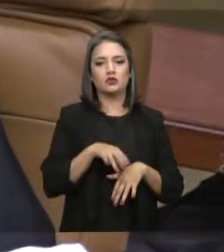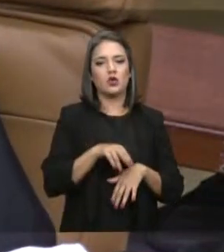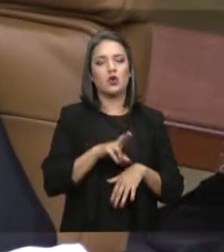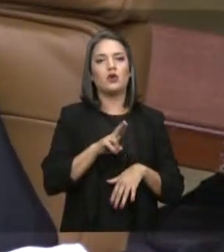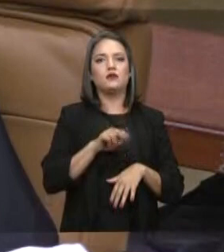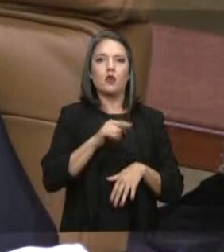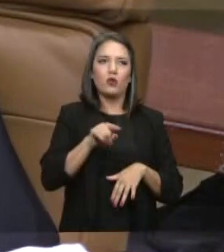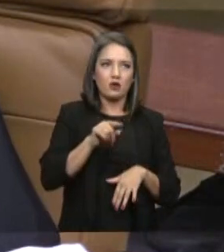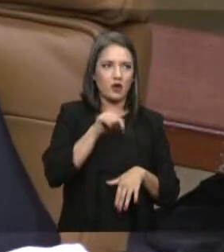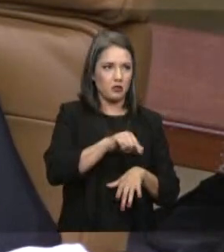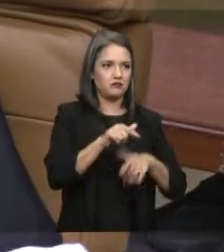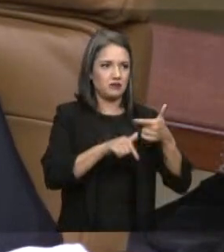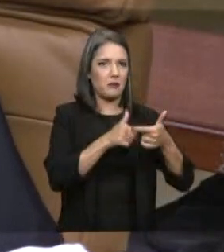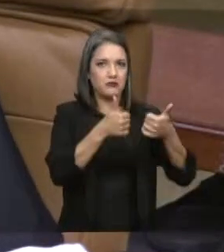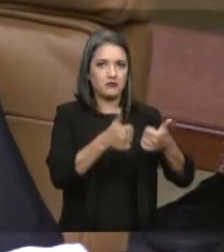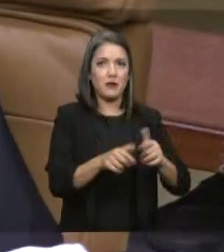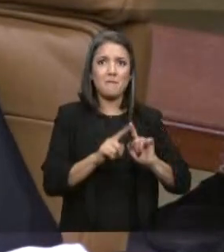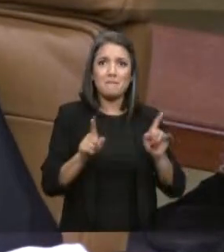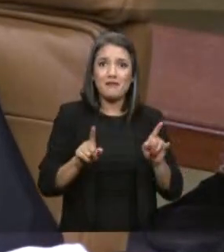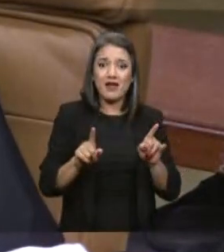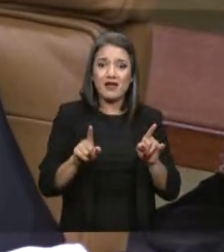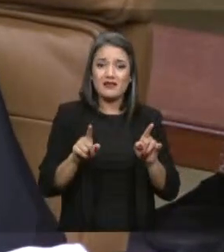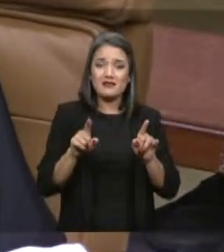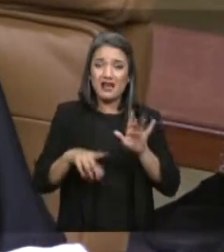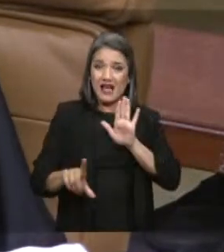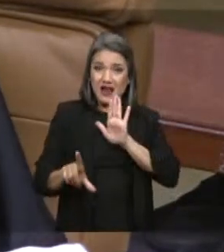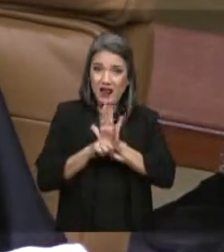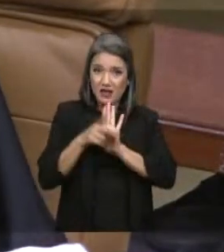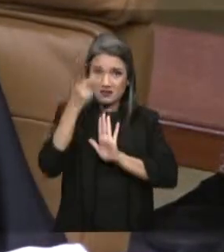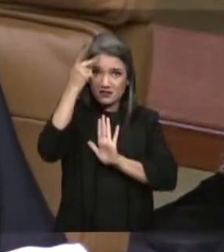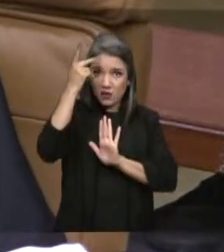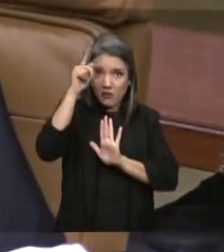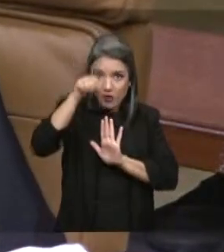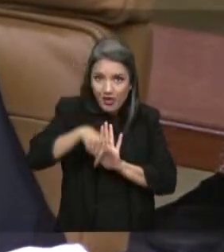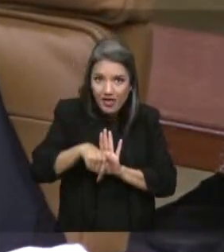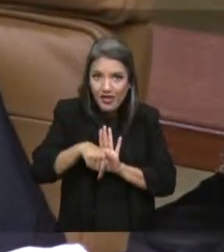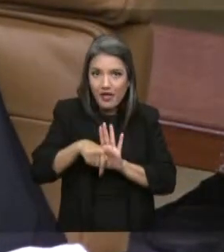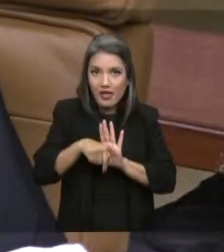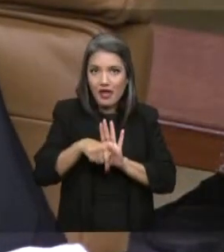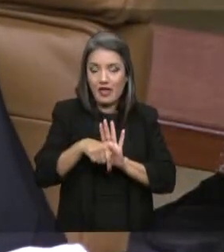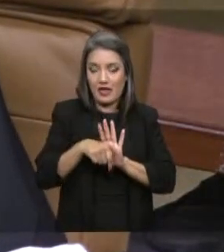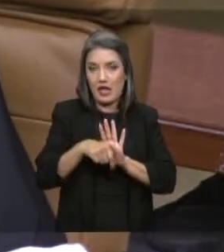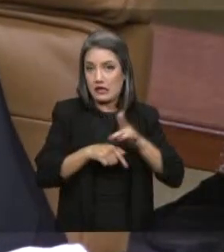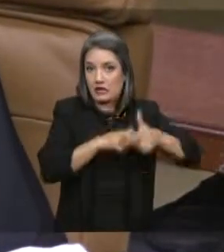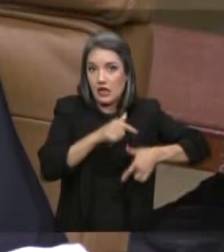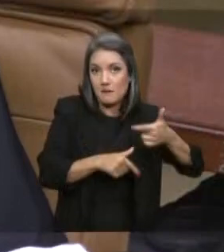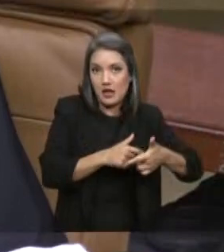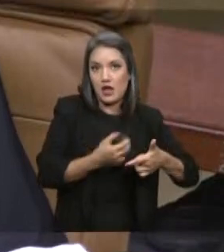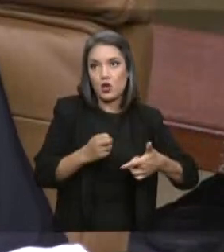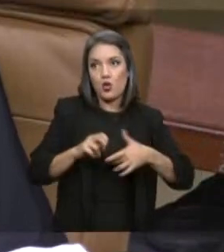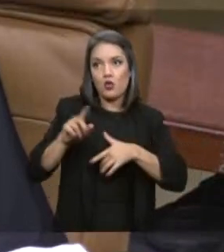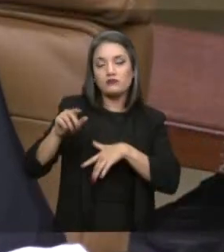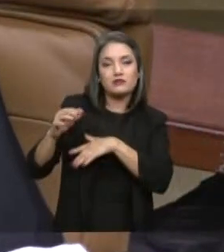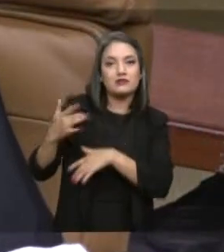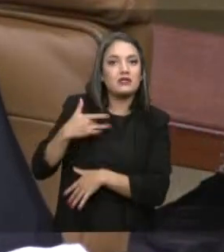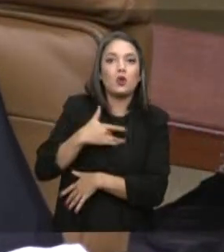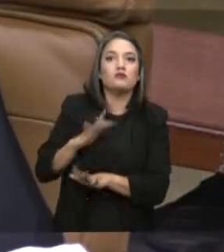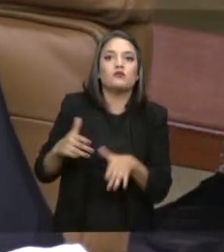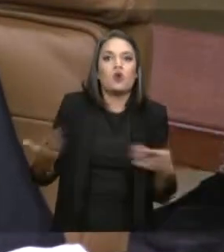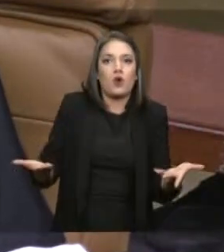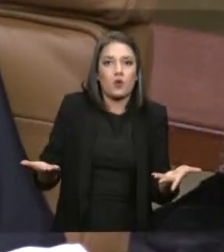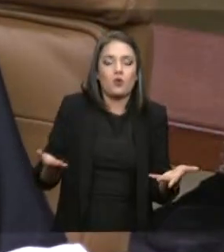matéria atinente de trabalho tal como já houver me posicionado